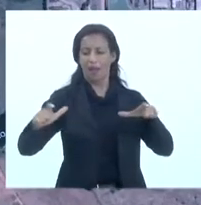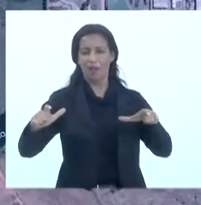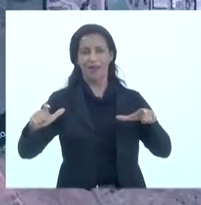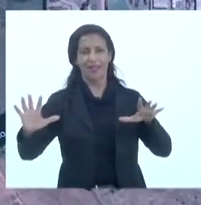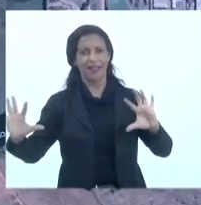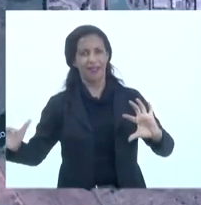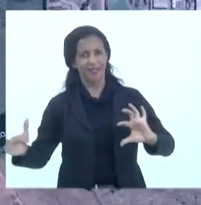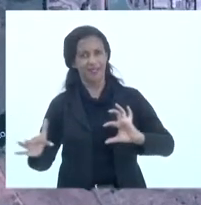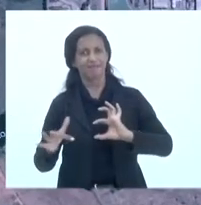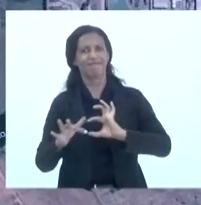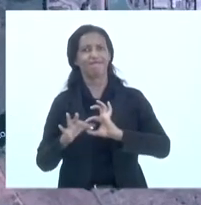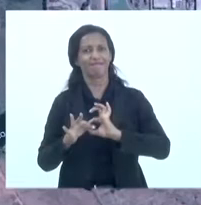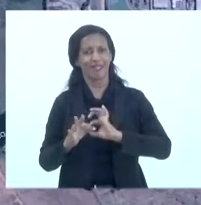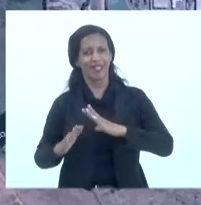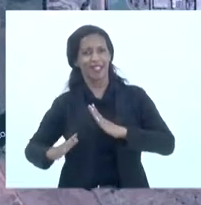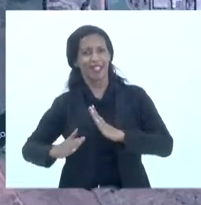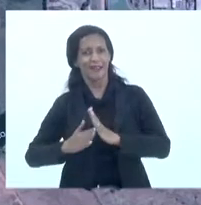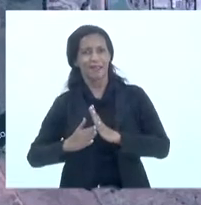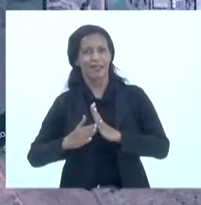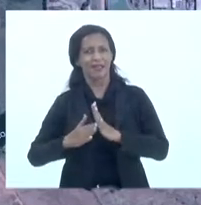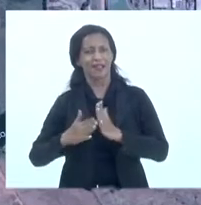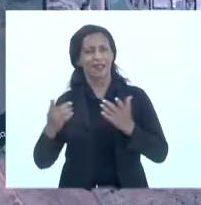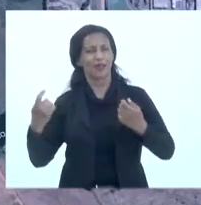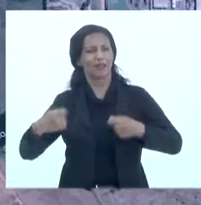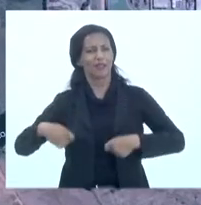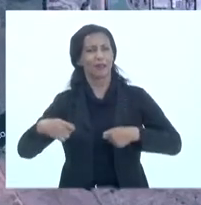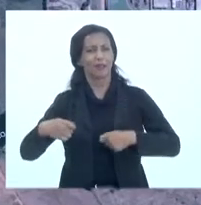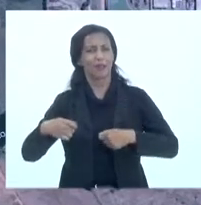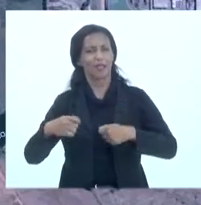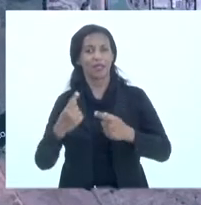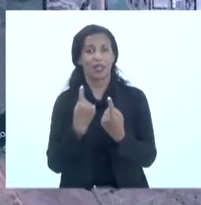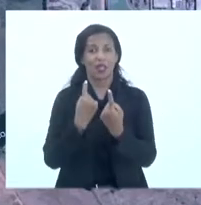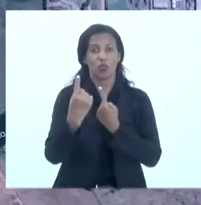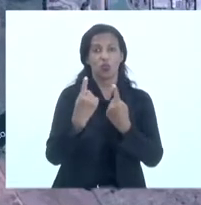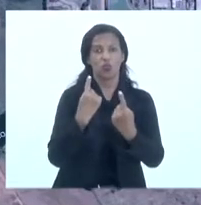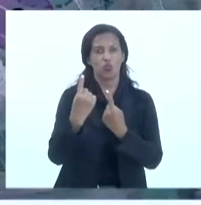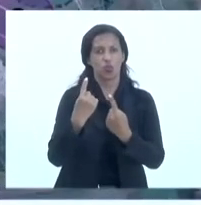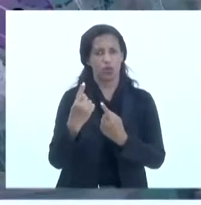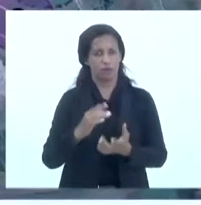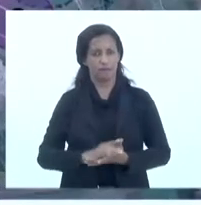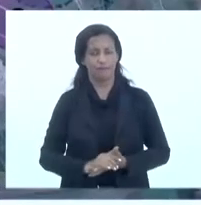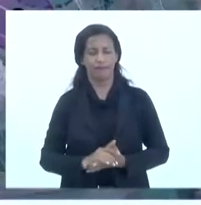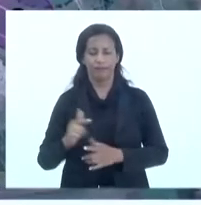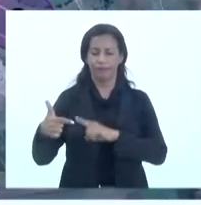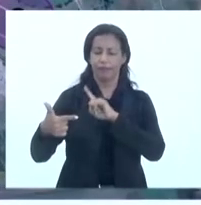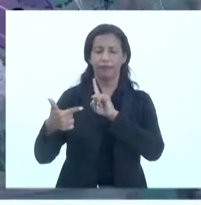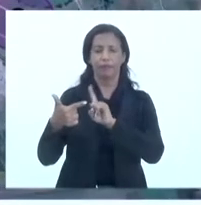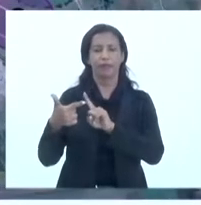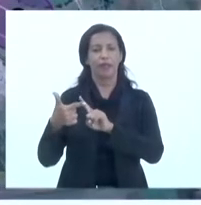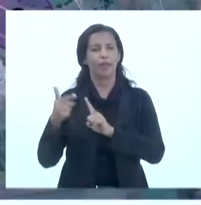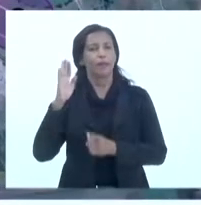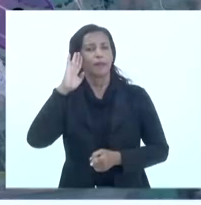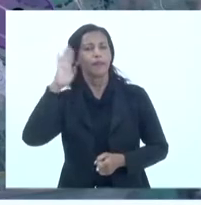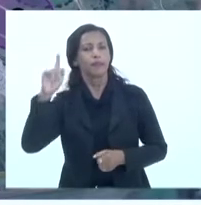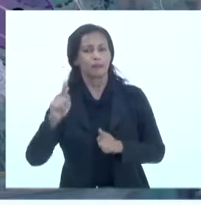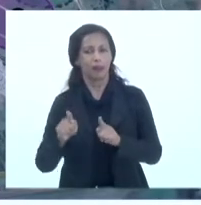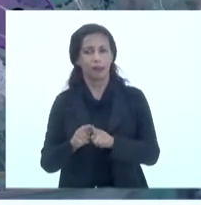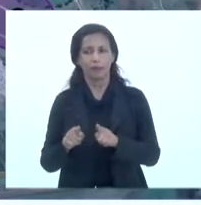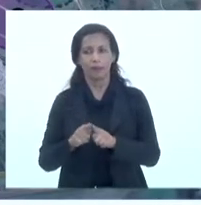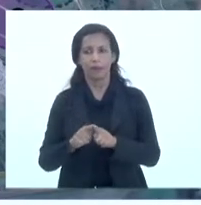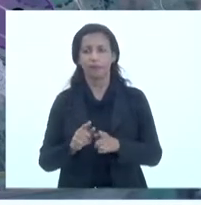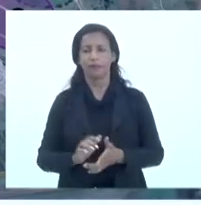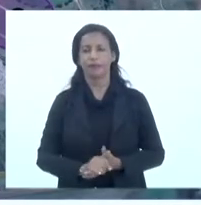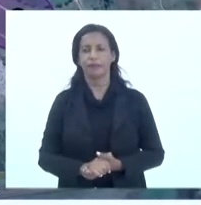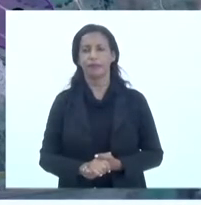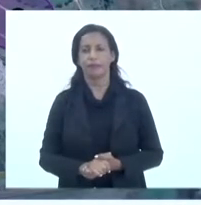proximidade, limitando a nossa dependência da Via Dutra. A segunda das nossas prioridades aqui